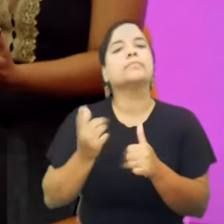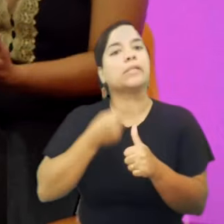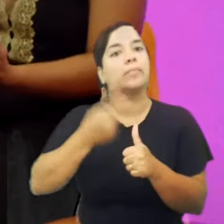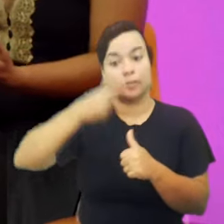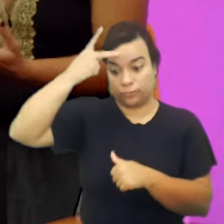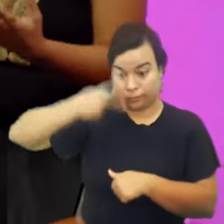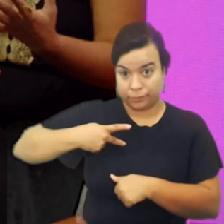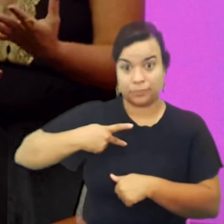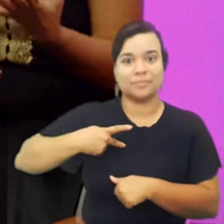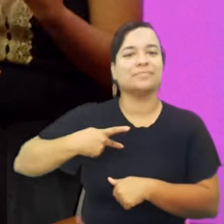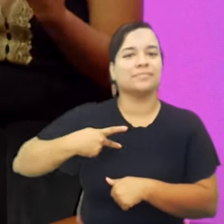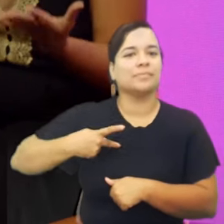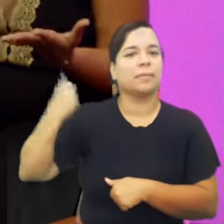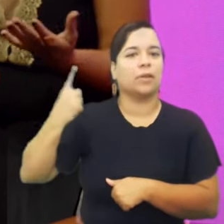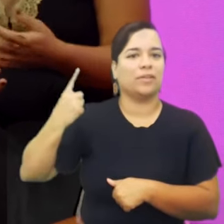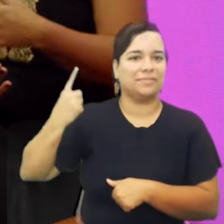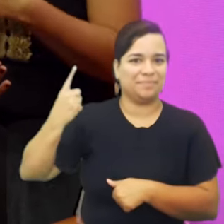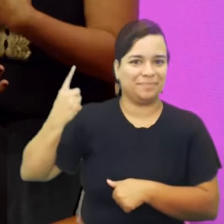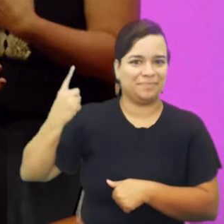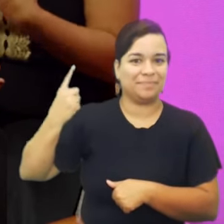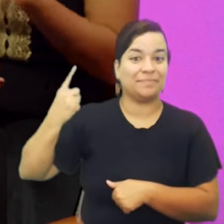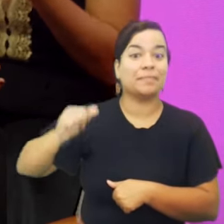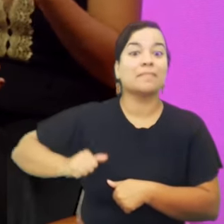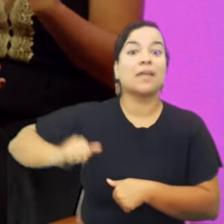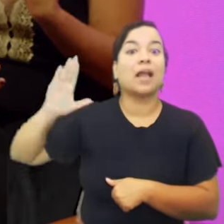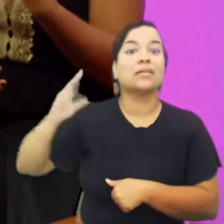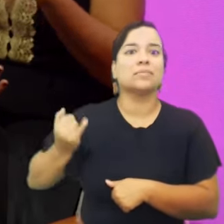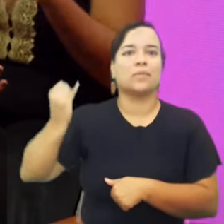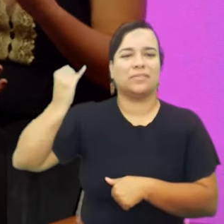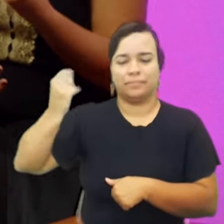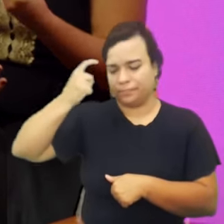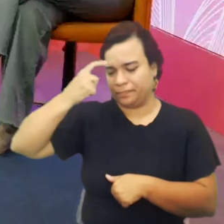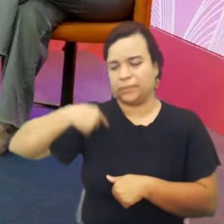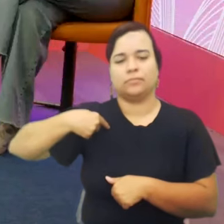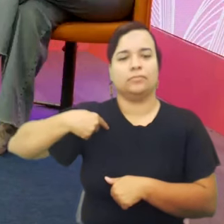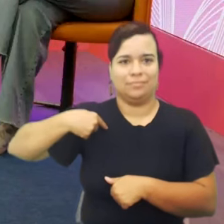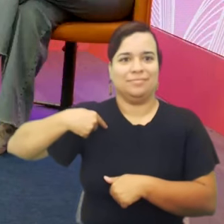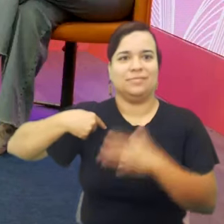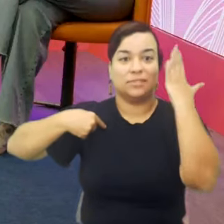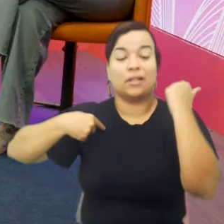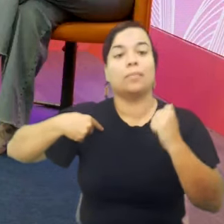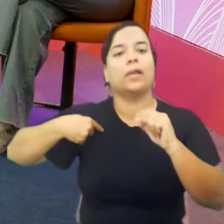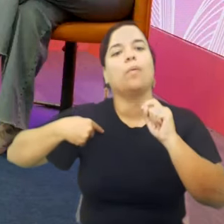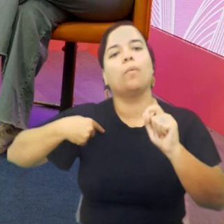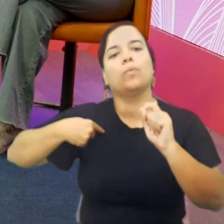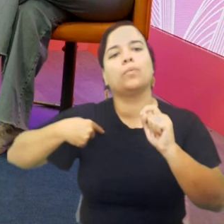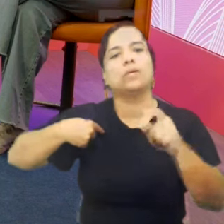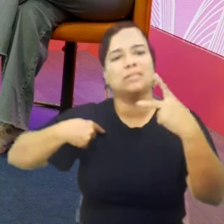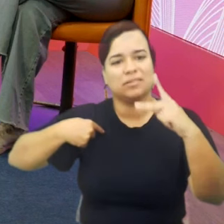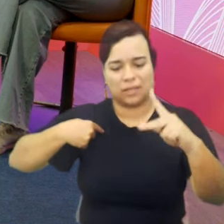si mesmo, priorize você, entenda qual é, de fato, as